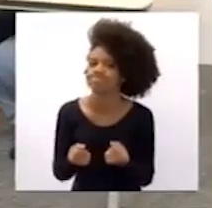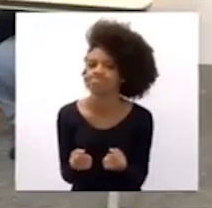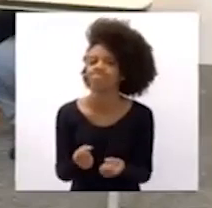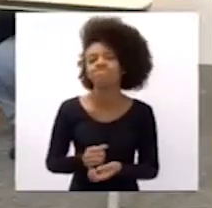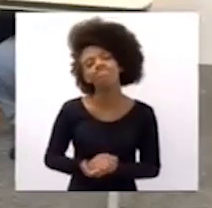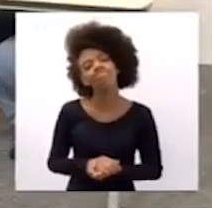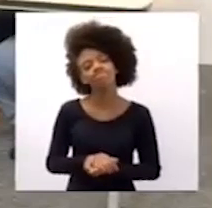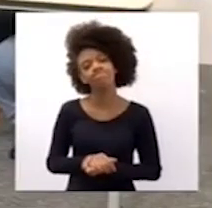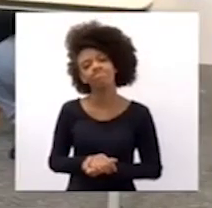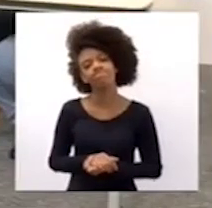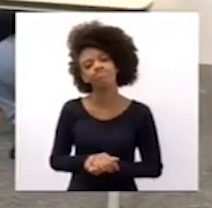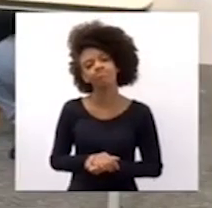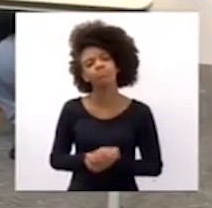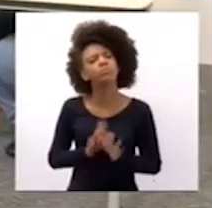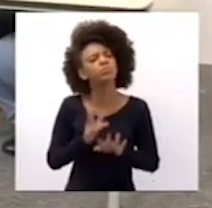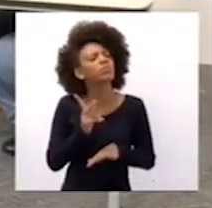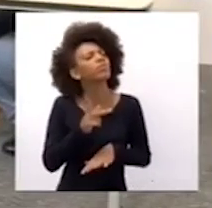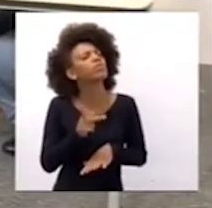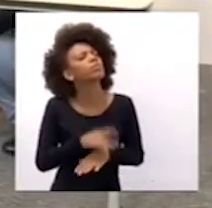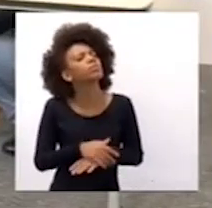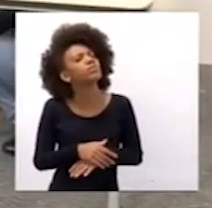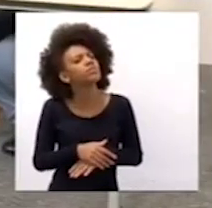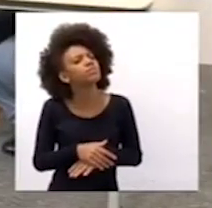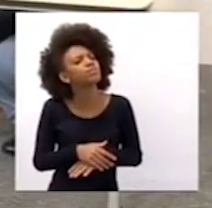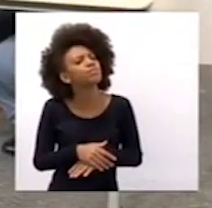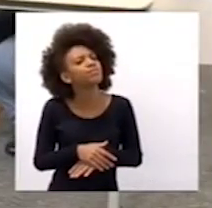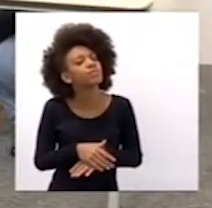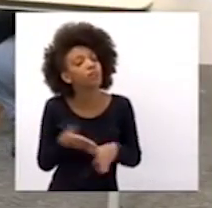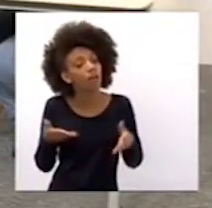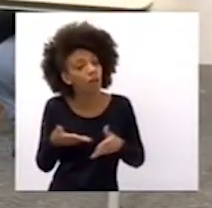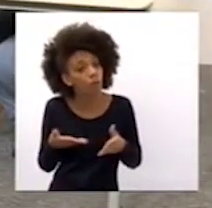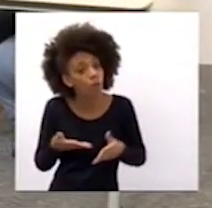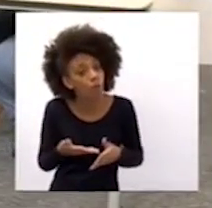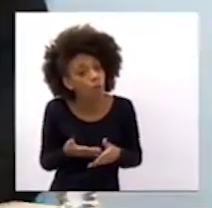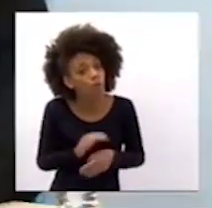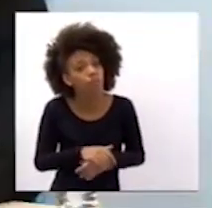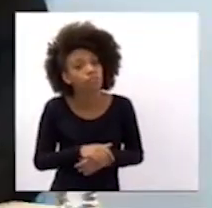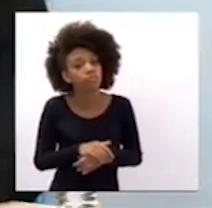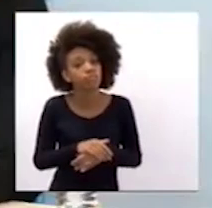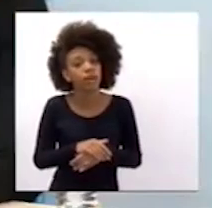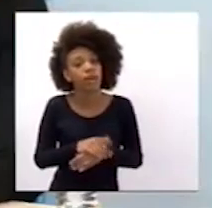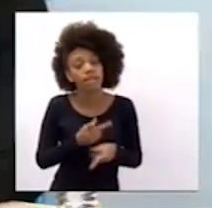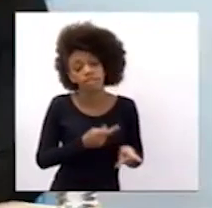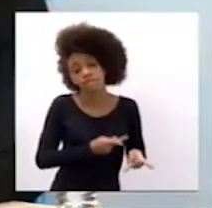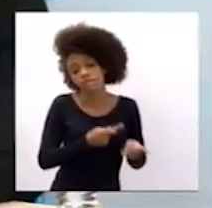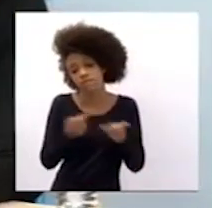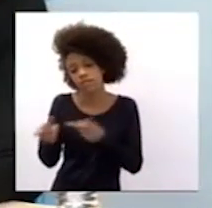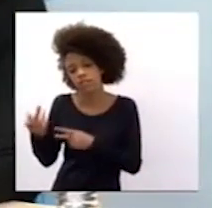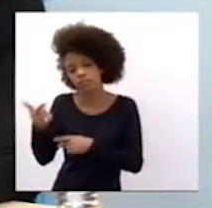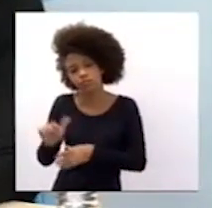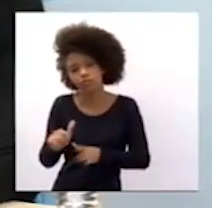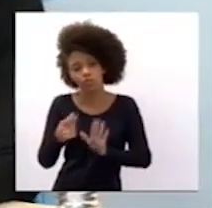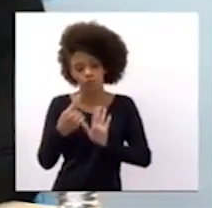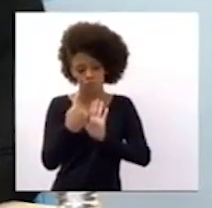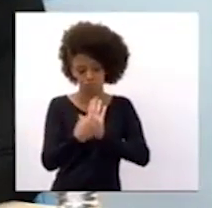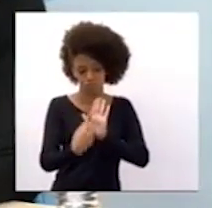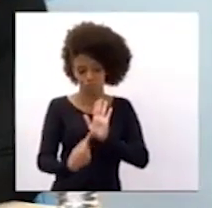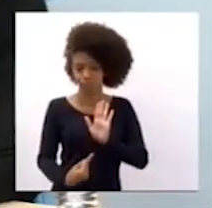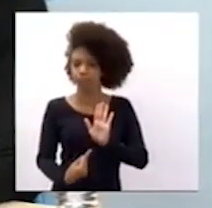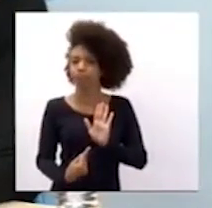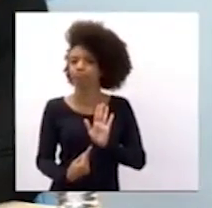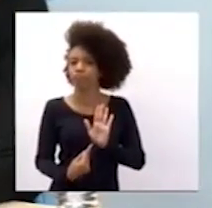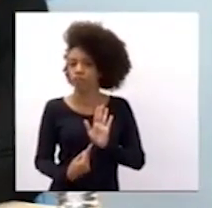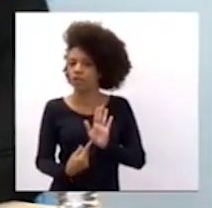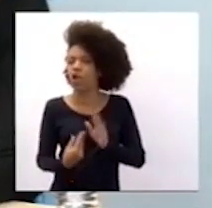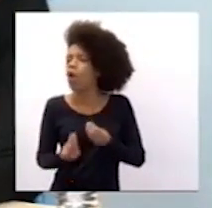espertos. Professora Juliette, chegou o momento da gente revisitar o nosso diário de bordo. Como